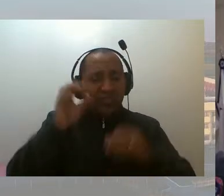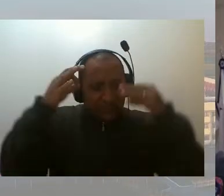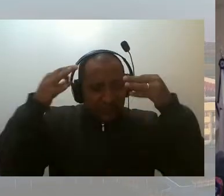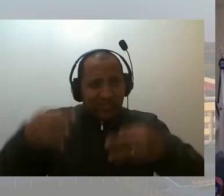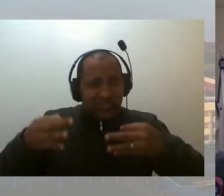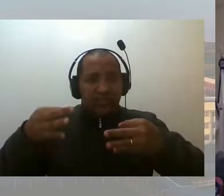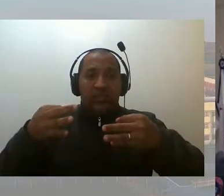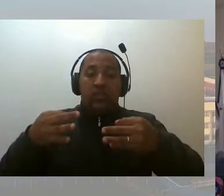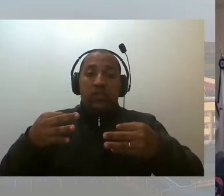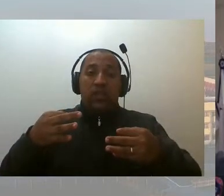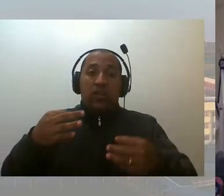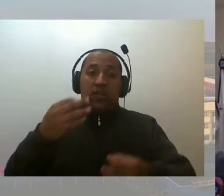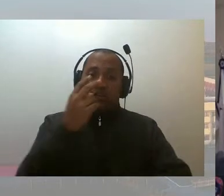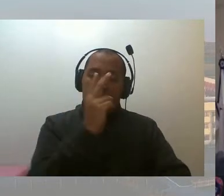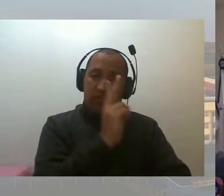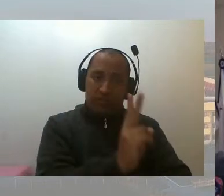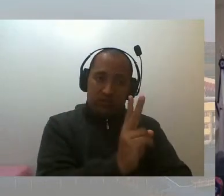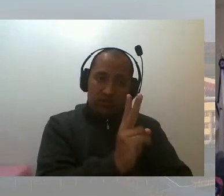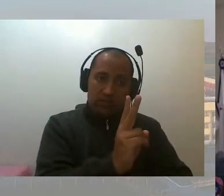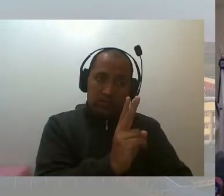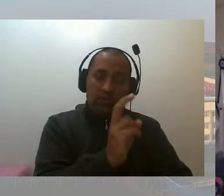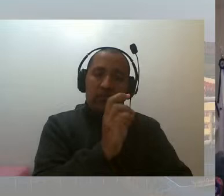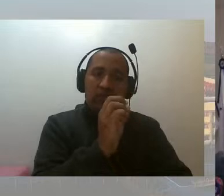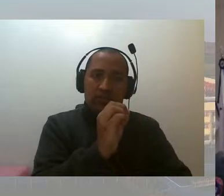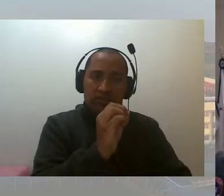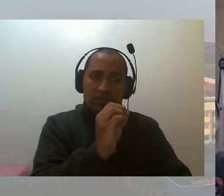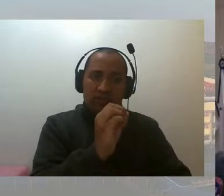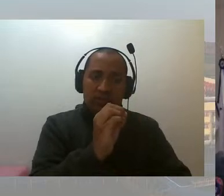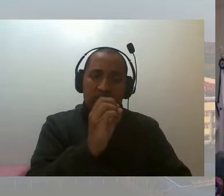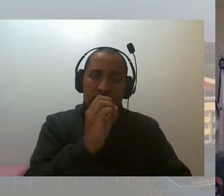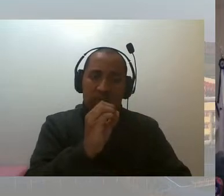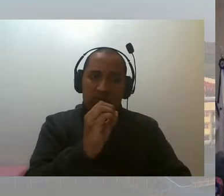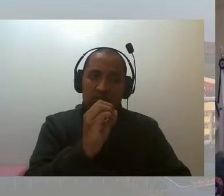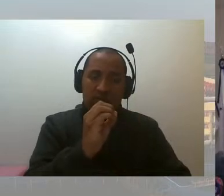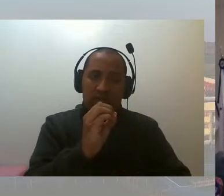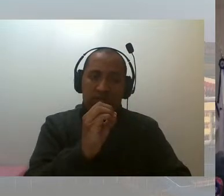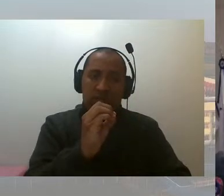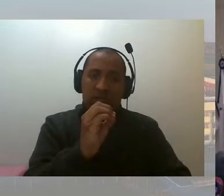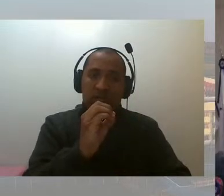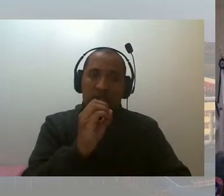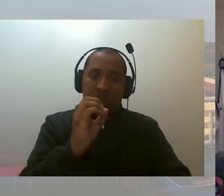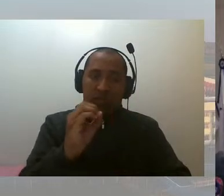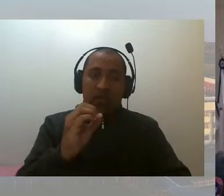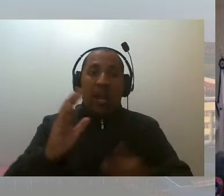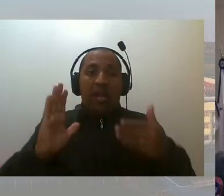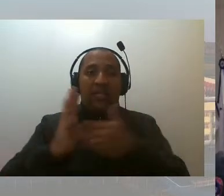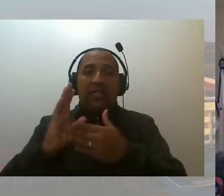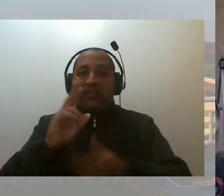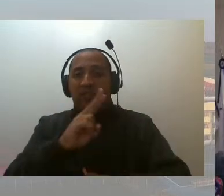de 2000 a 2002, foi um dos períodos